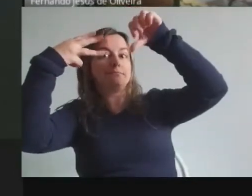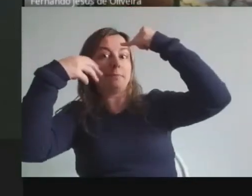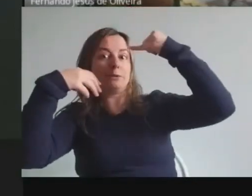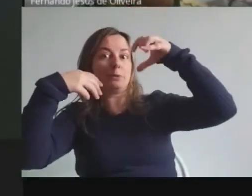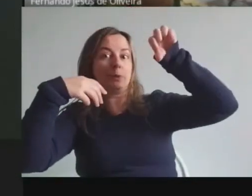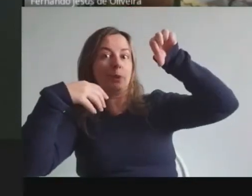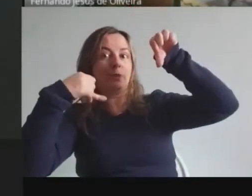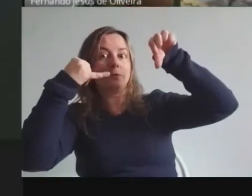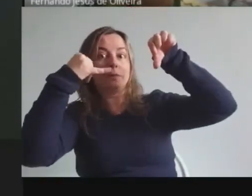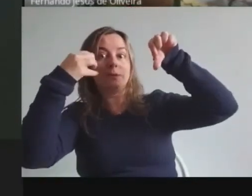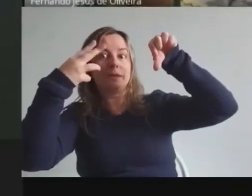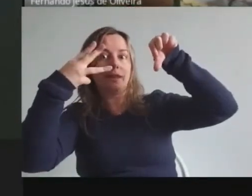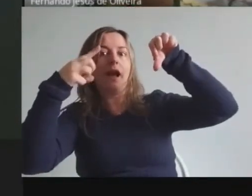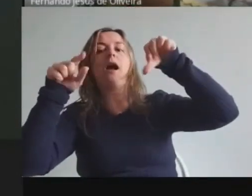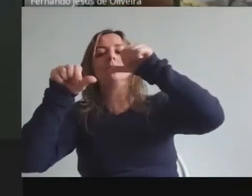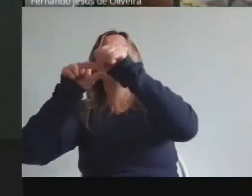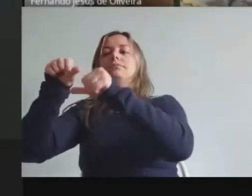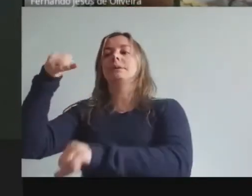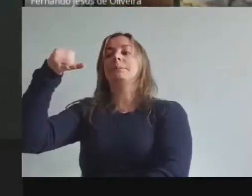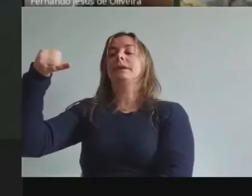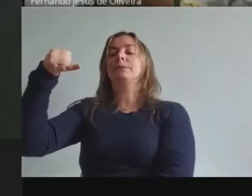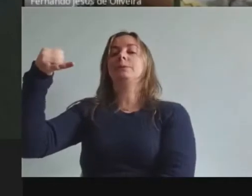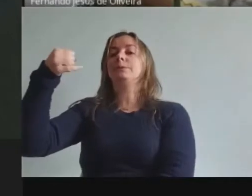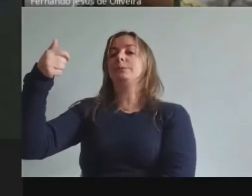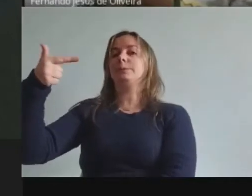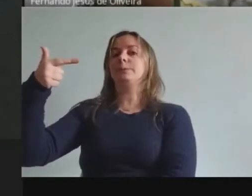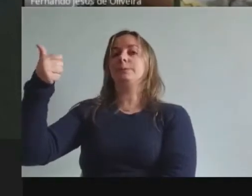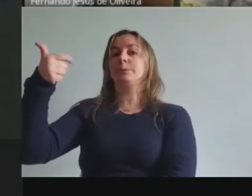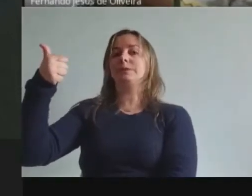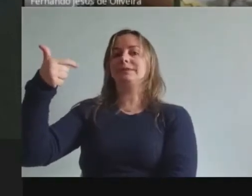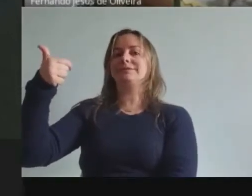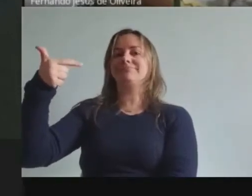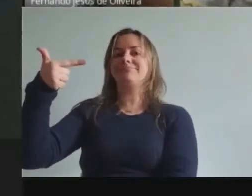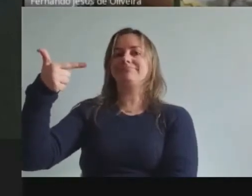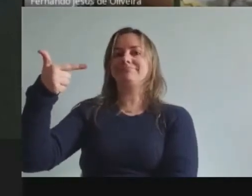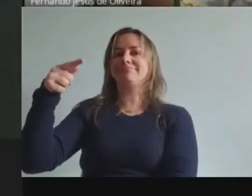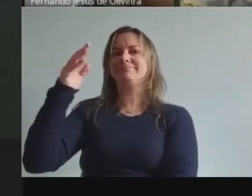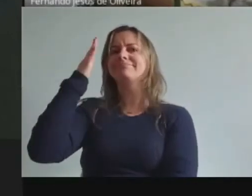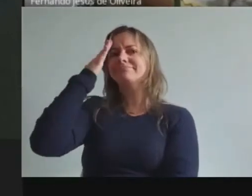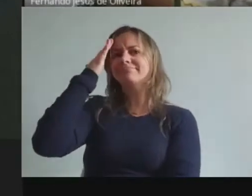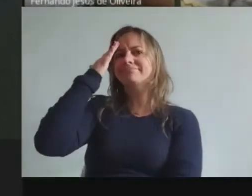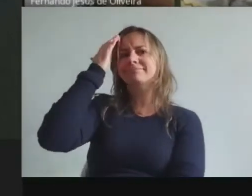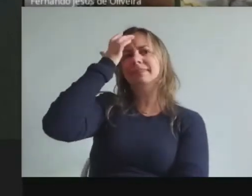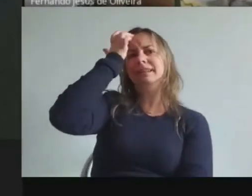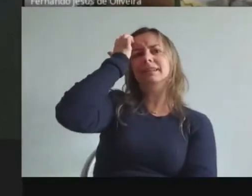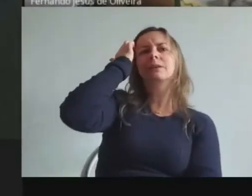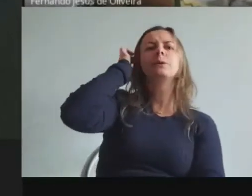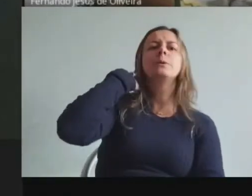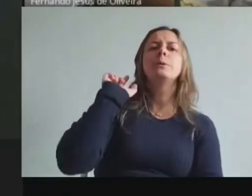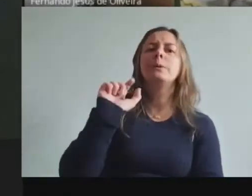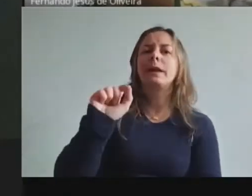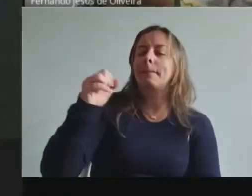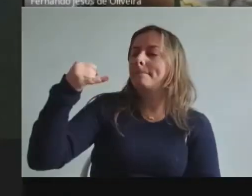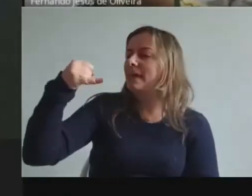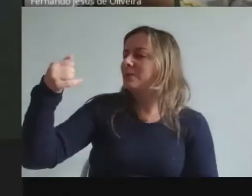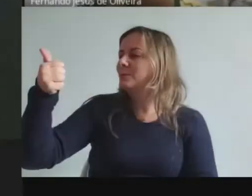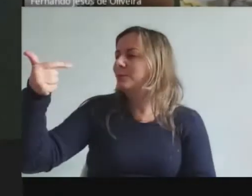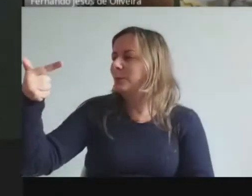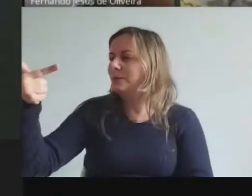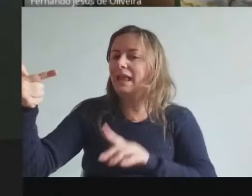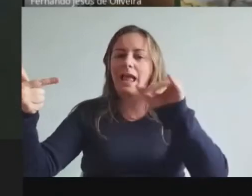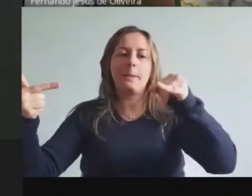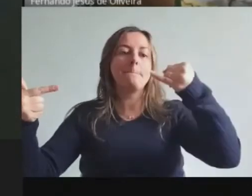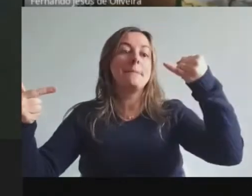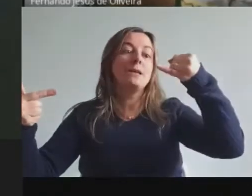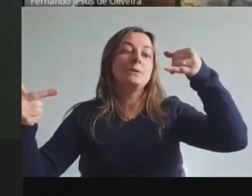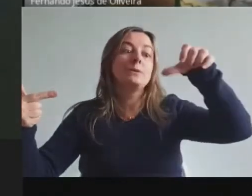hein? Lembrando que menos 28, né, é menor do que menos 26. Menos 12 é menor do que